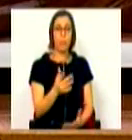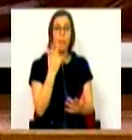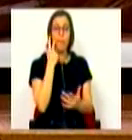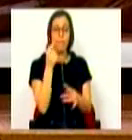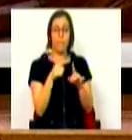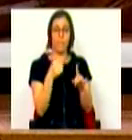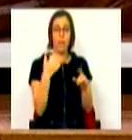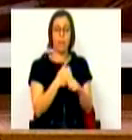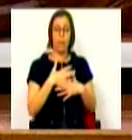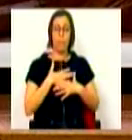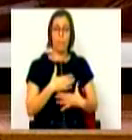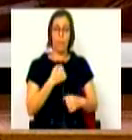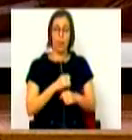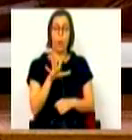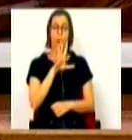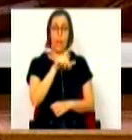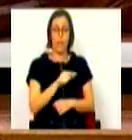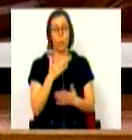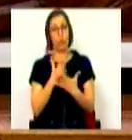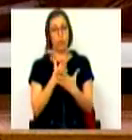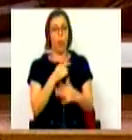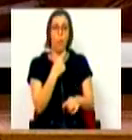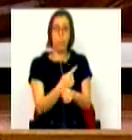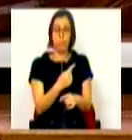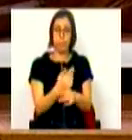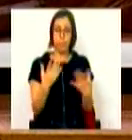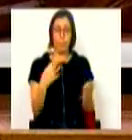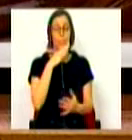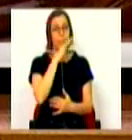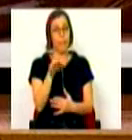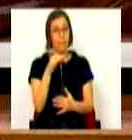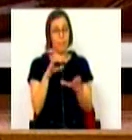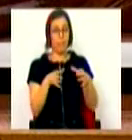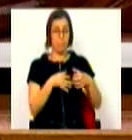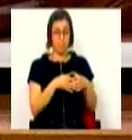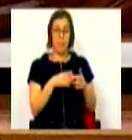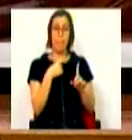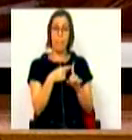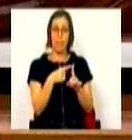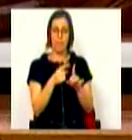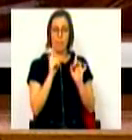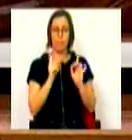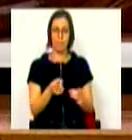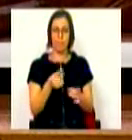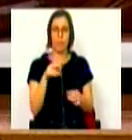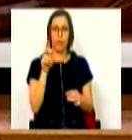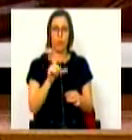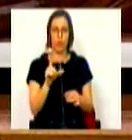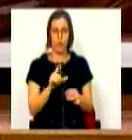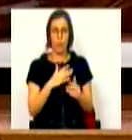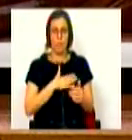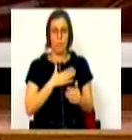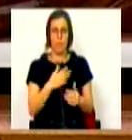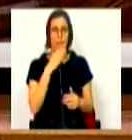vidas profissionais e escolares. A família da Mariana irá beneficiar a partir de julho do